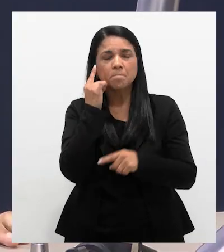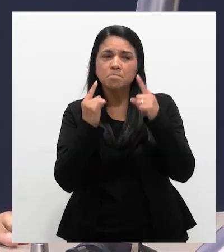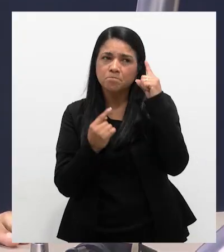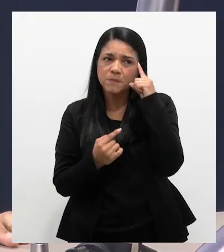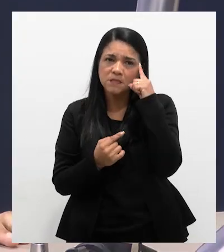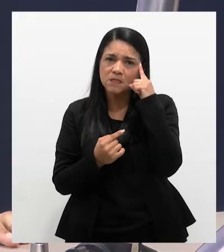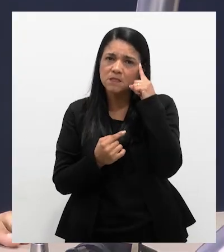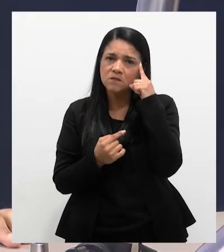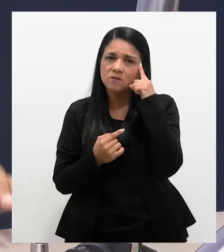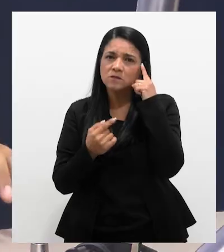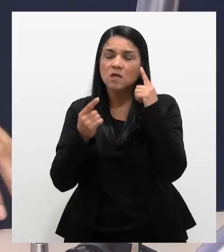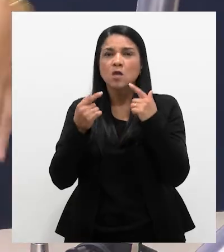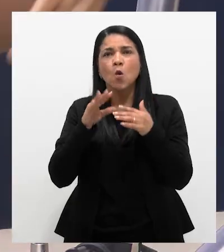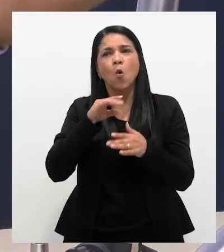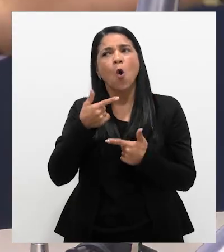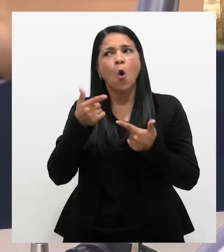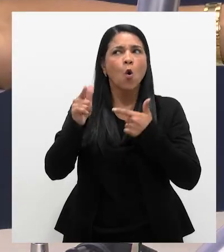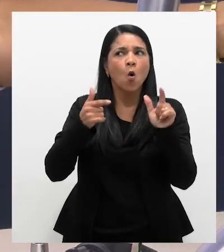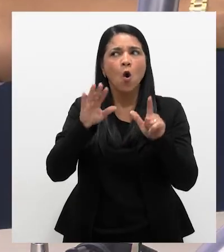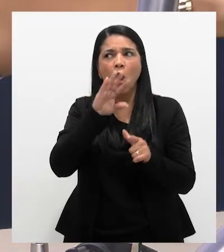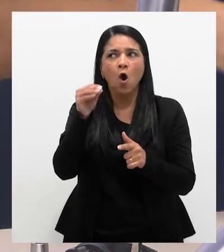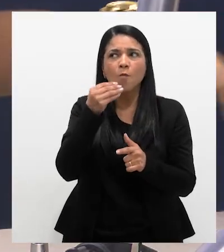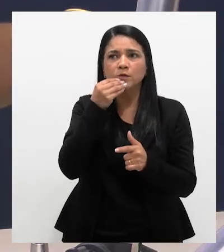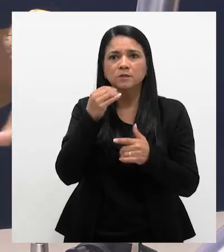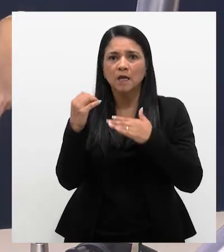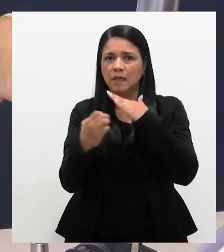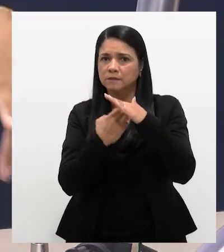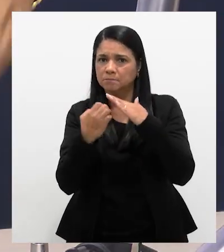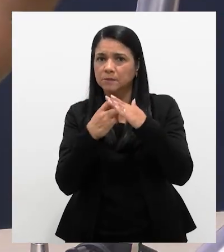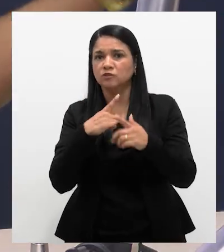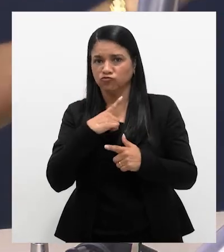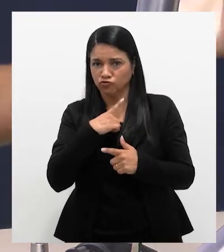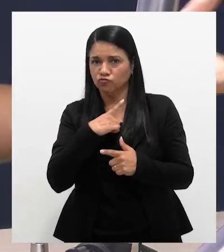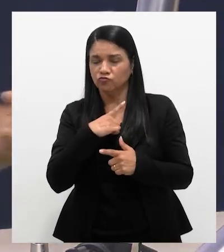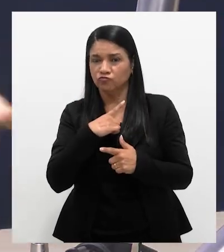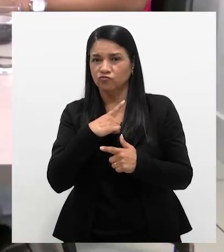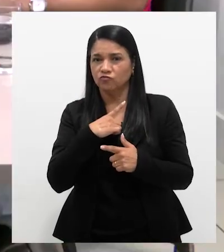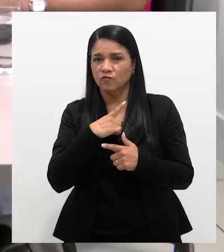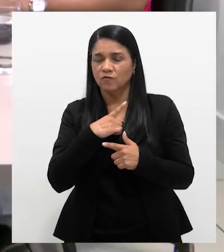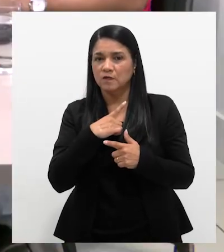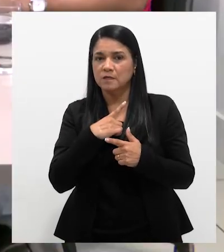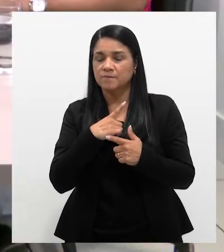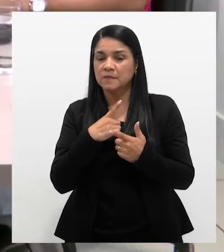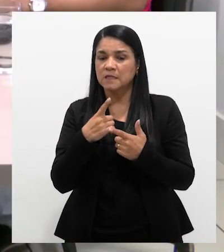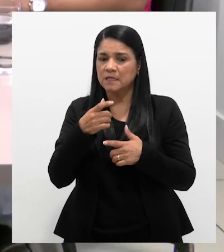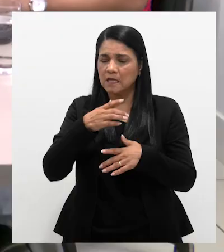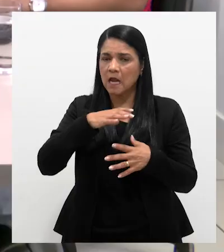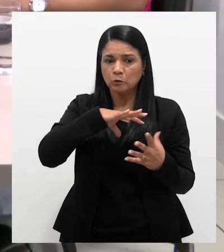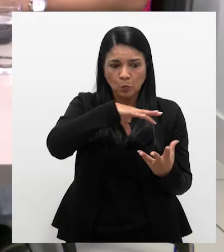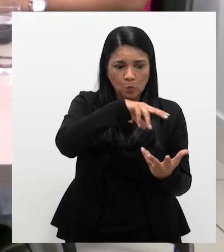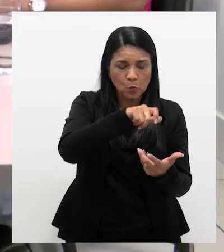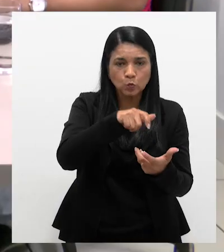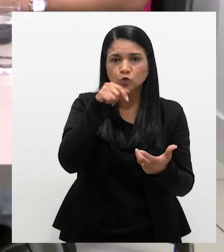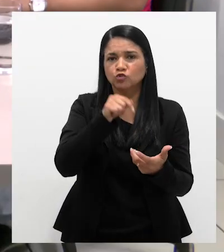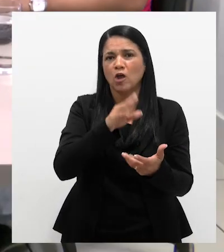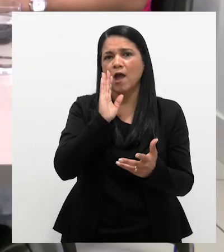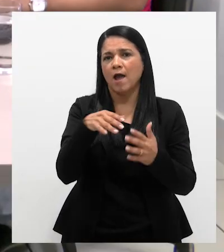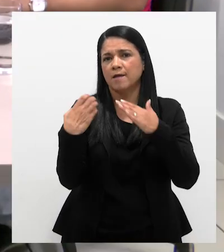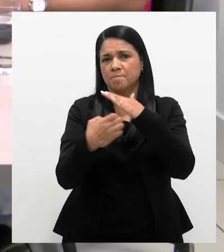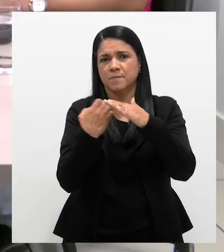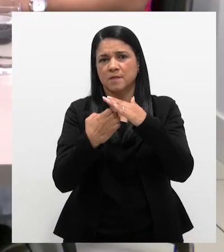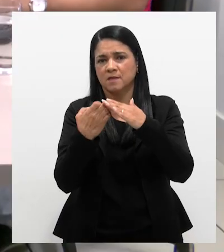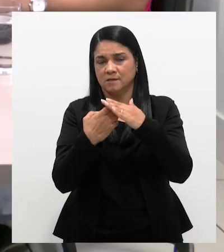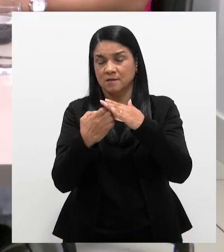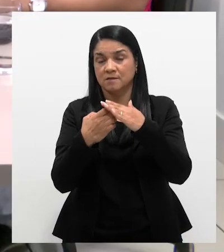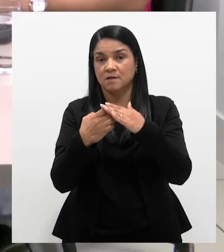falei, caramba, eu vim de outras oportunidades, de outras empresas que estão mais imersivas no cenário internacional, e eu gostaria